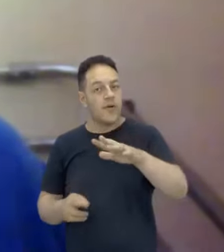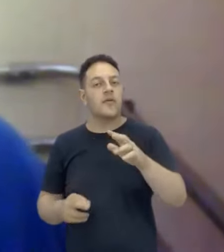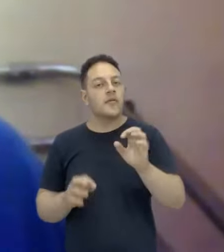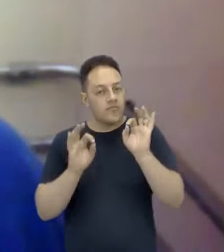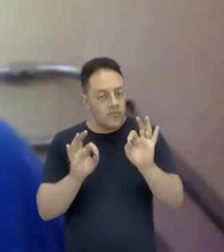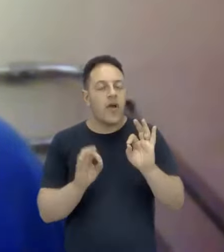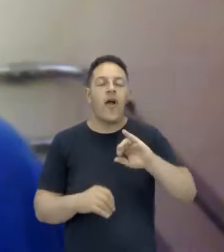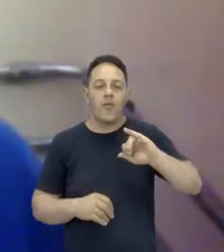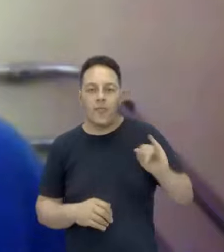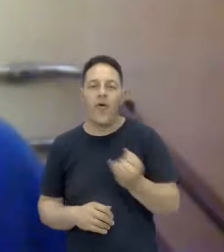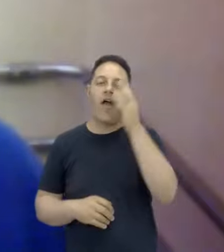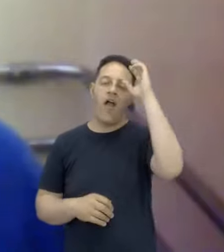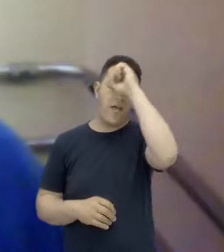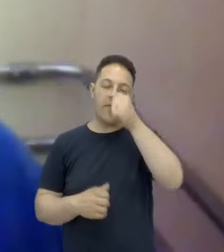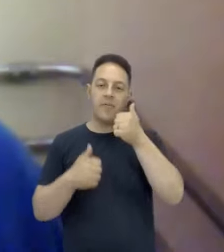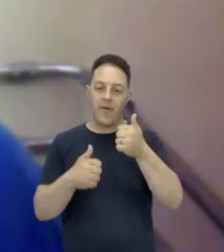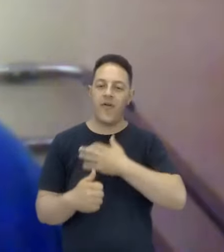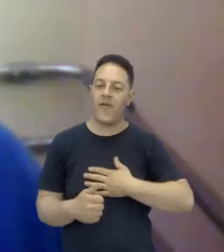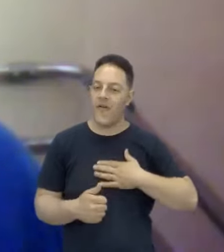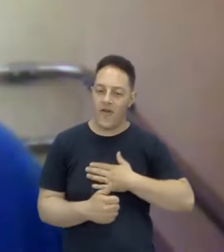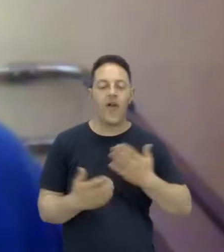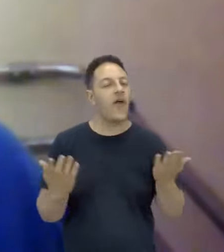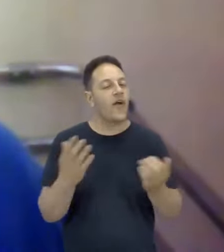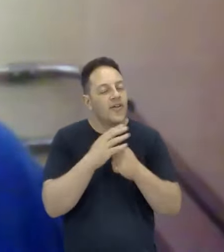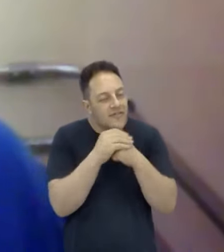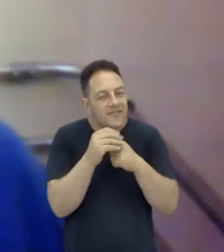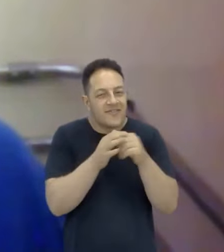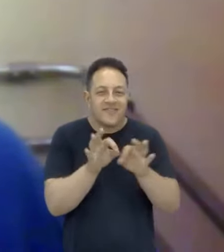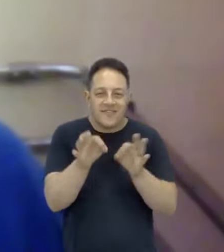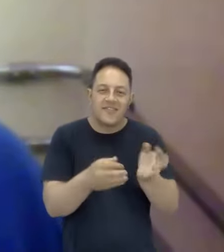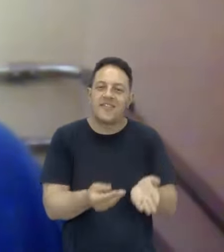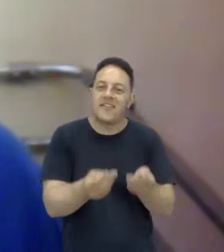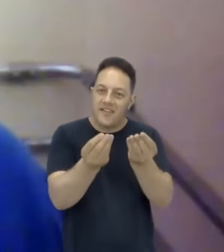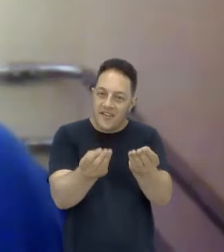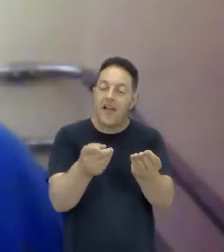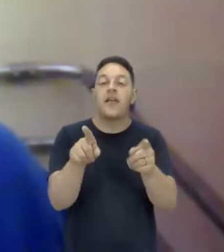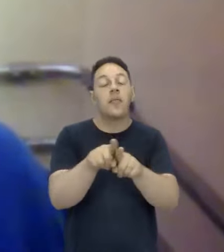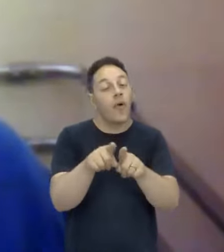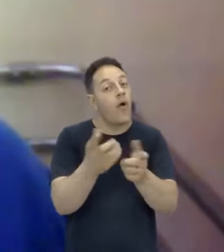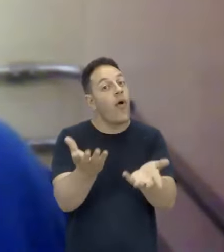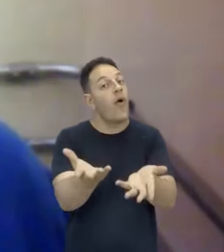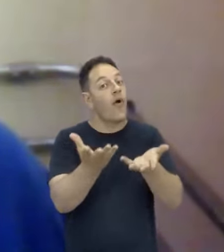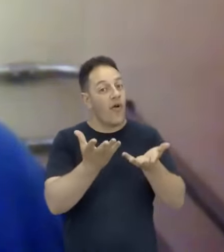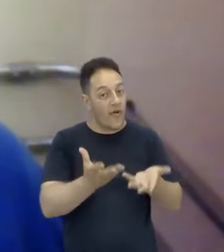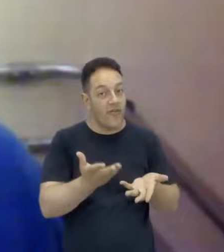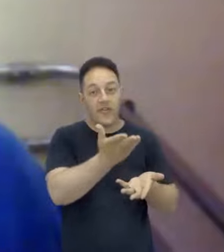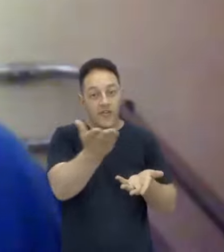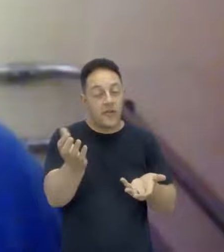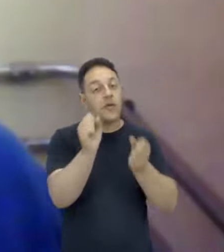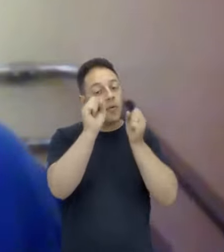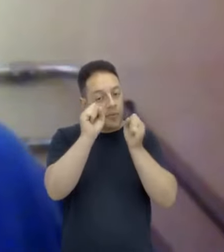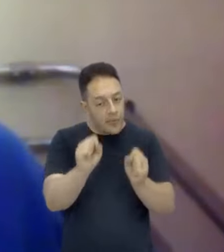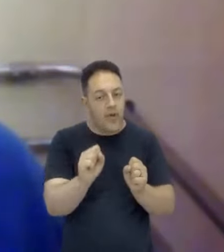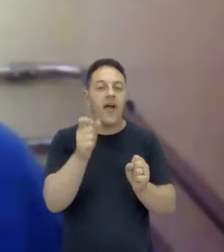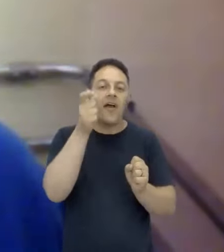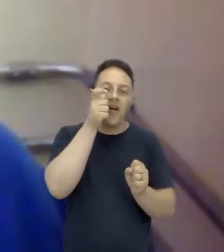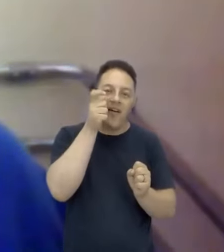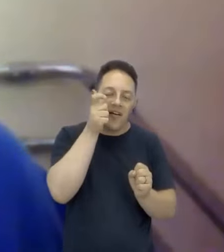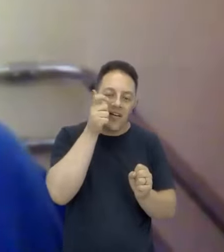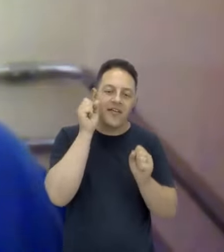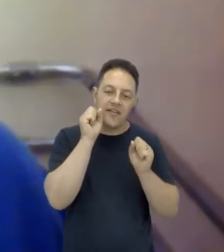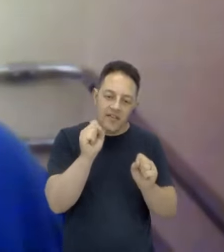tenham aproveitado. A gente fez tudo com muito carinho e convidamos para que